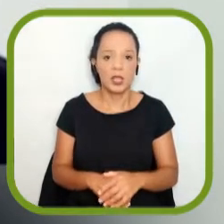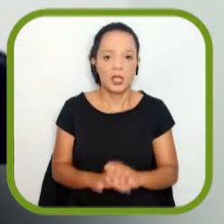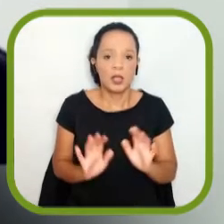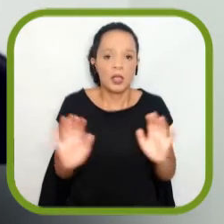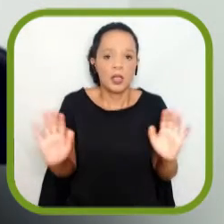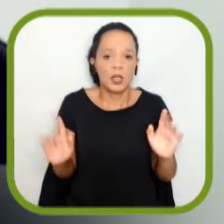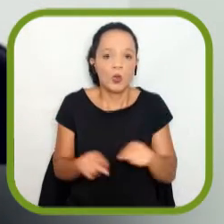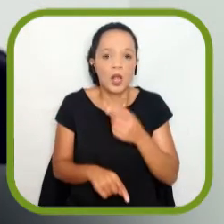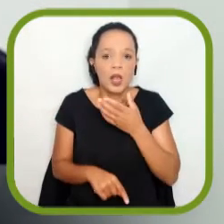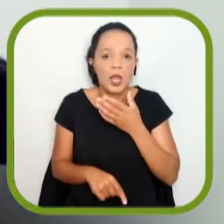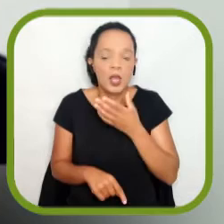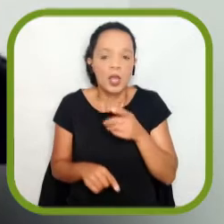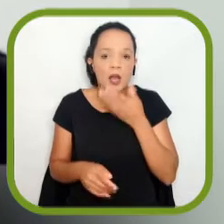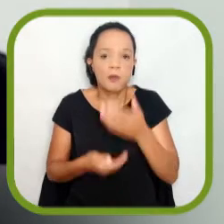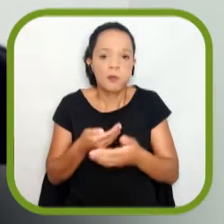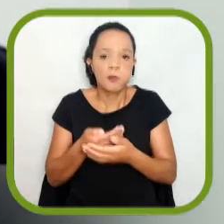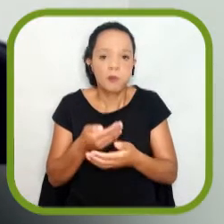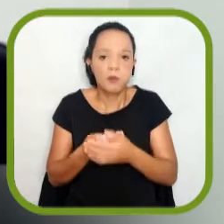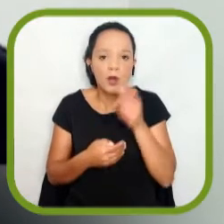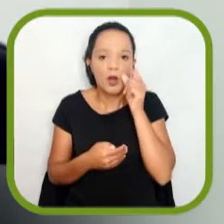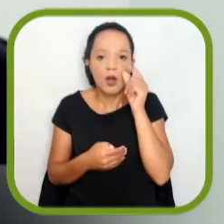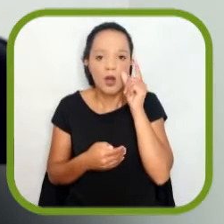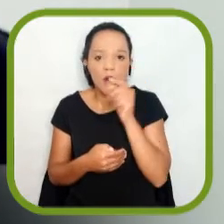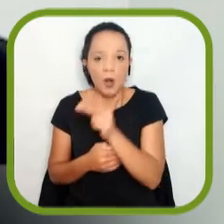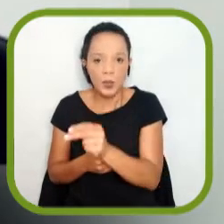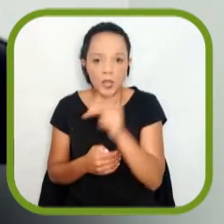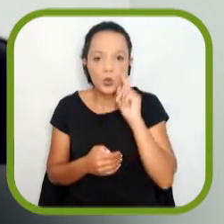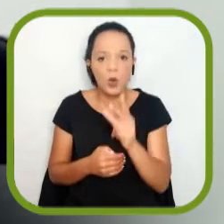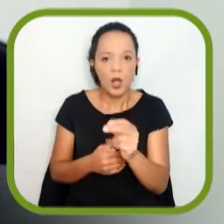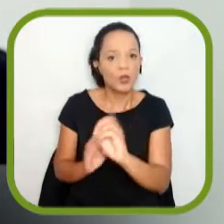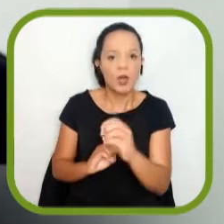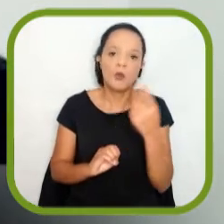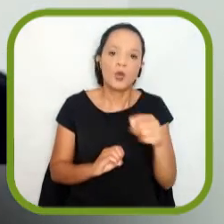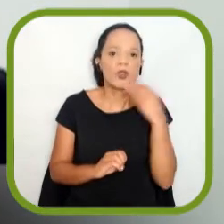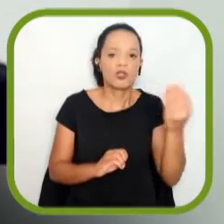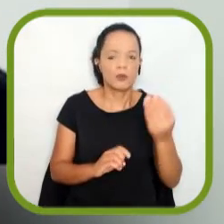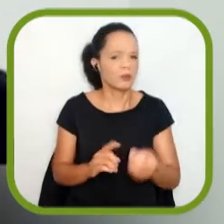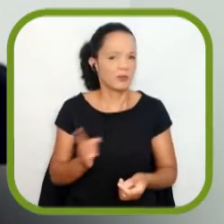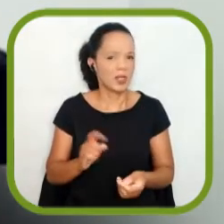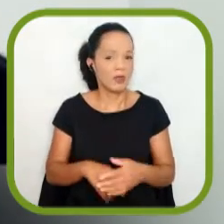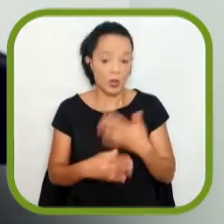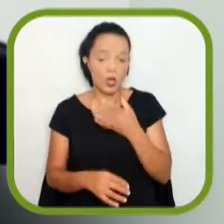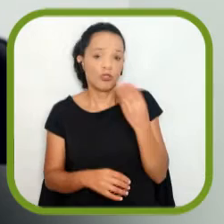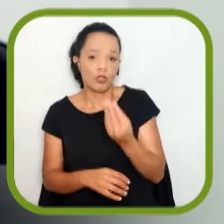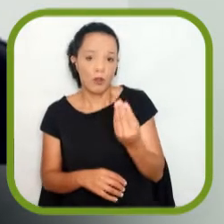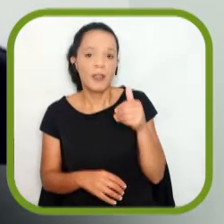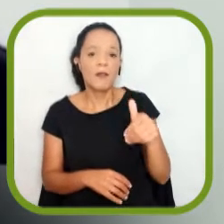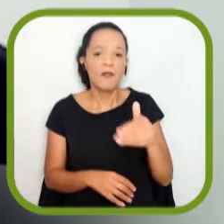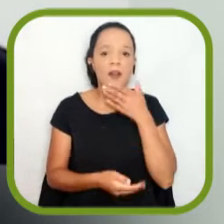idade não há velhos homossexuais, só há novos. Não, esses novos daqui